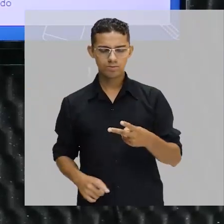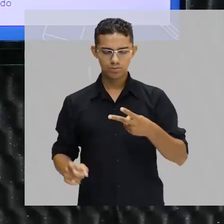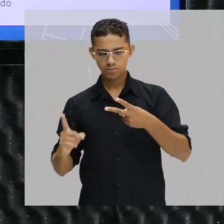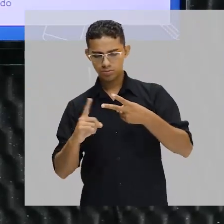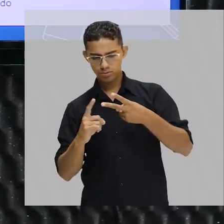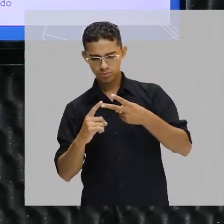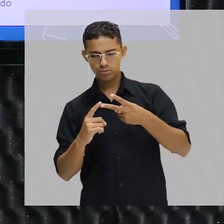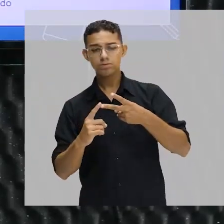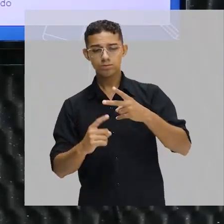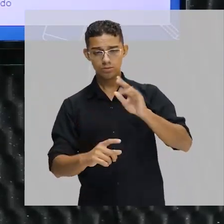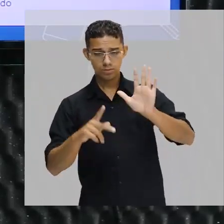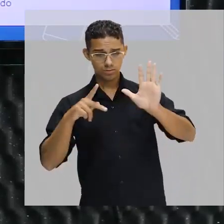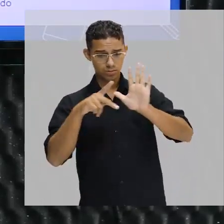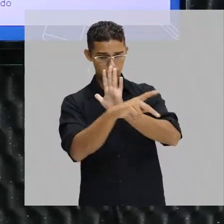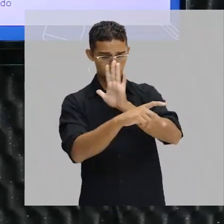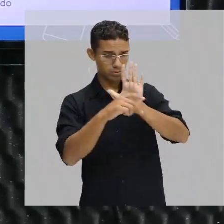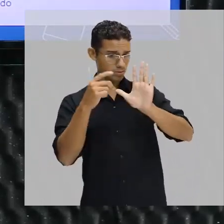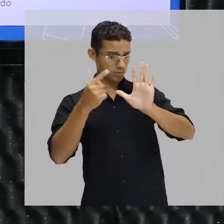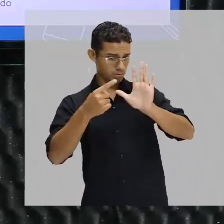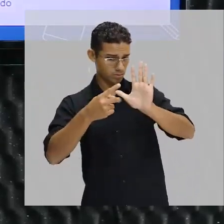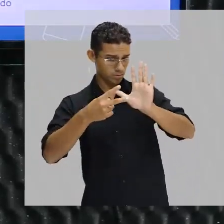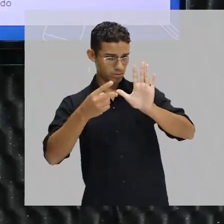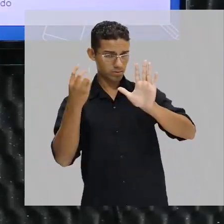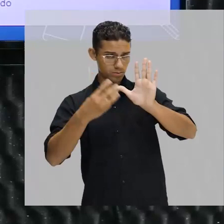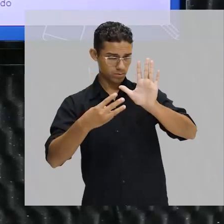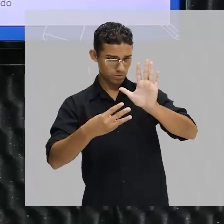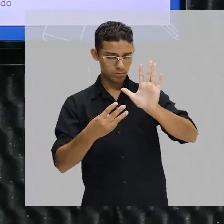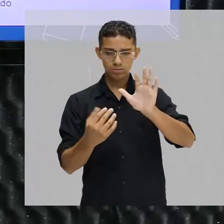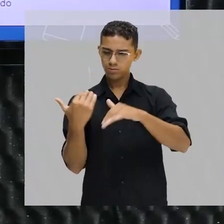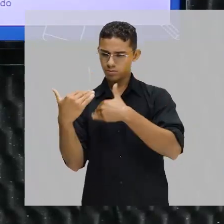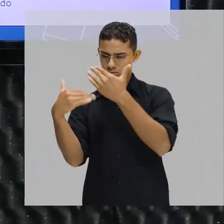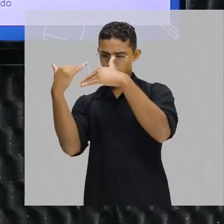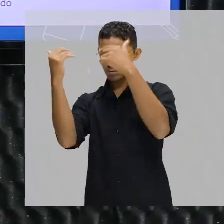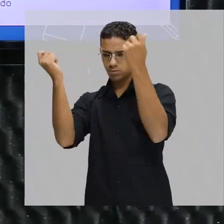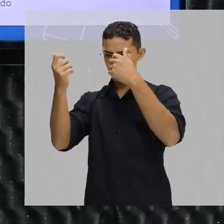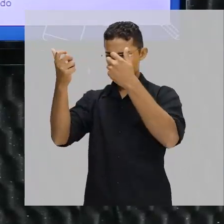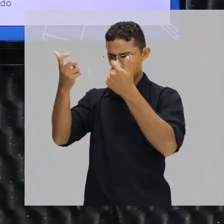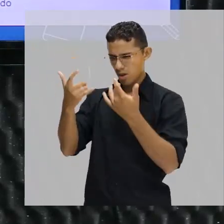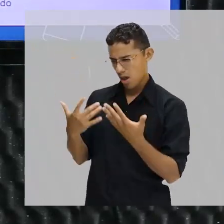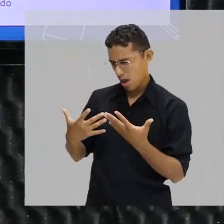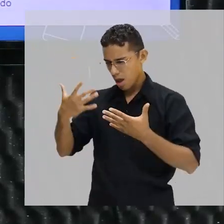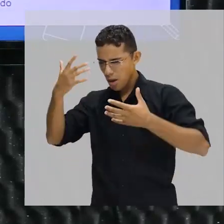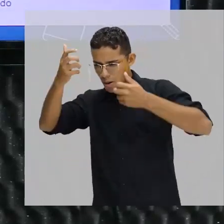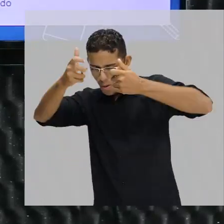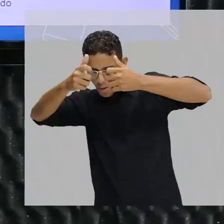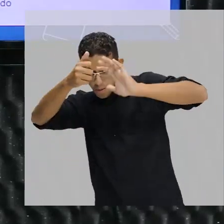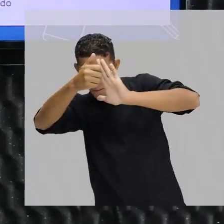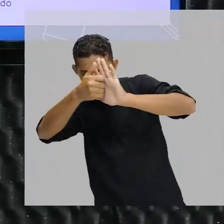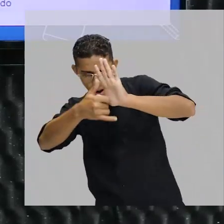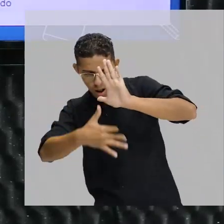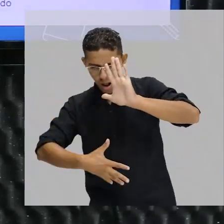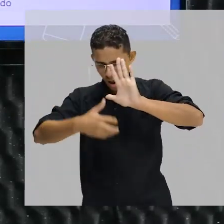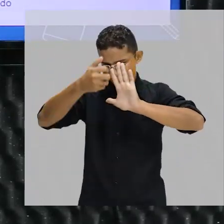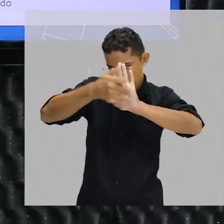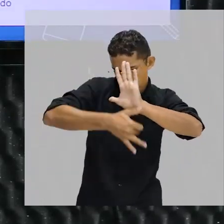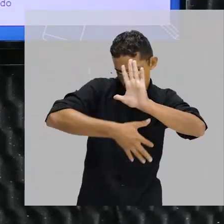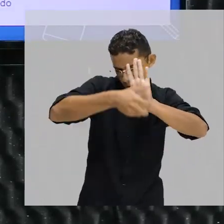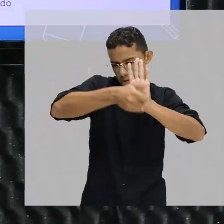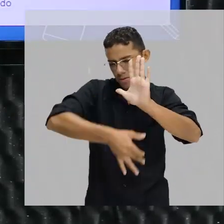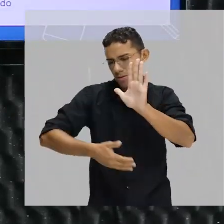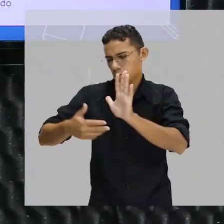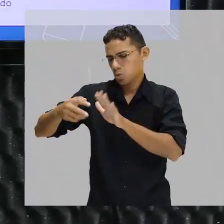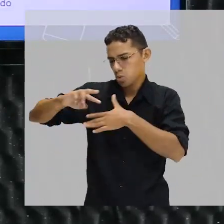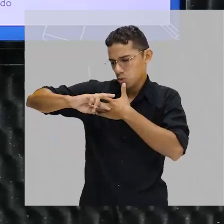vai para o desenvolvimento, tentando convencer o leitor daquele seu ponto de vista, colocando as causas, colocando as consequências,